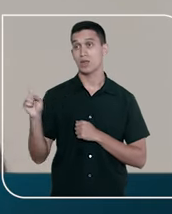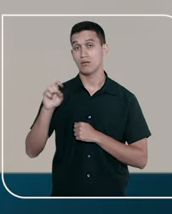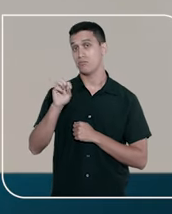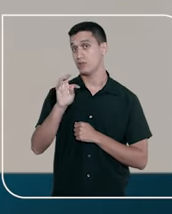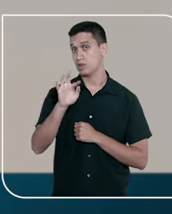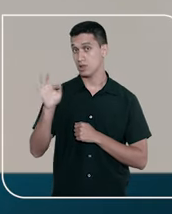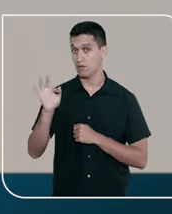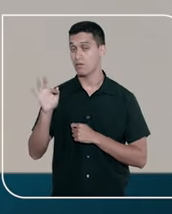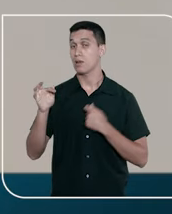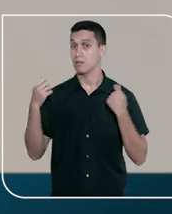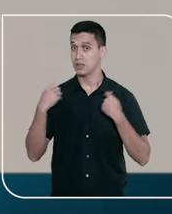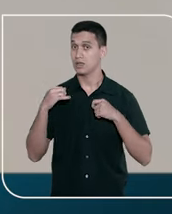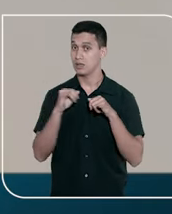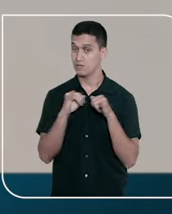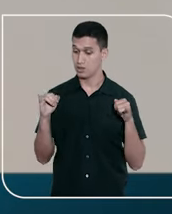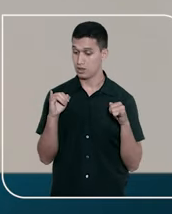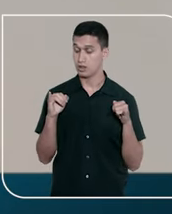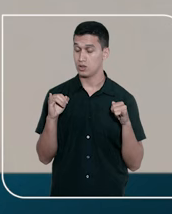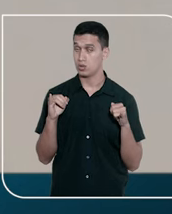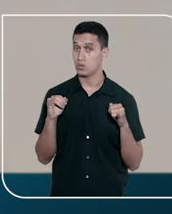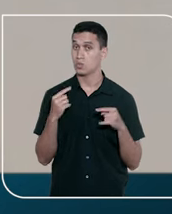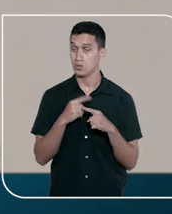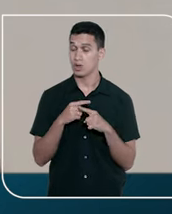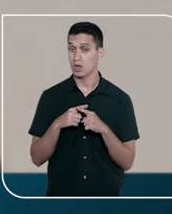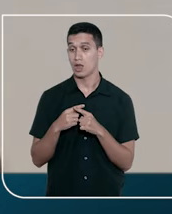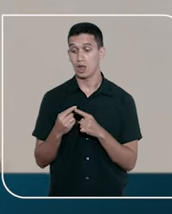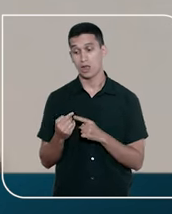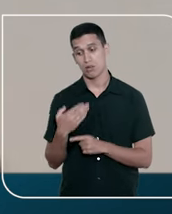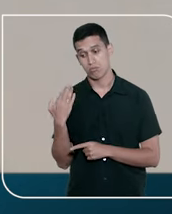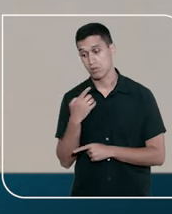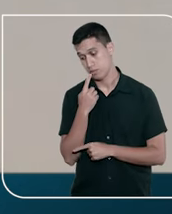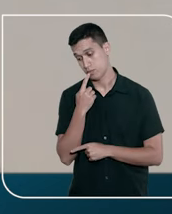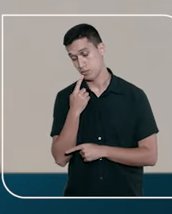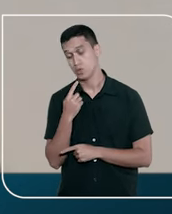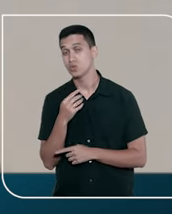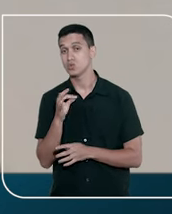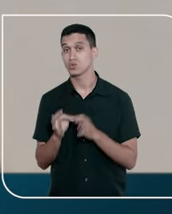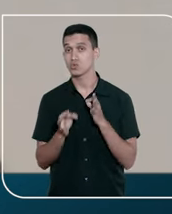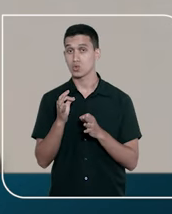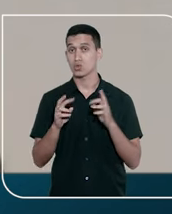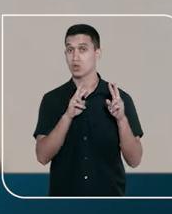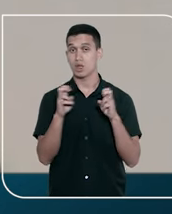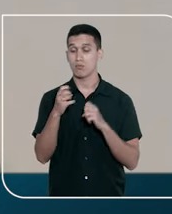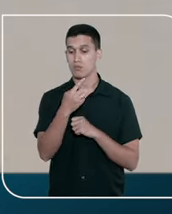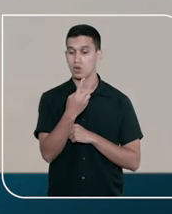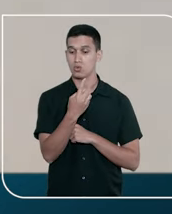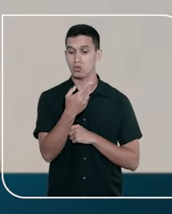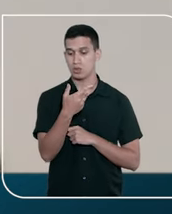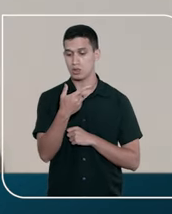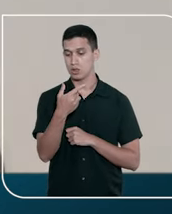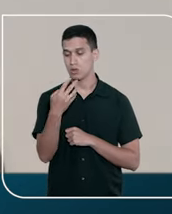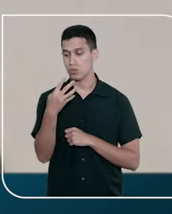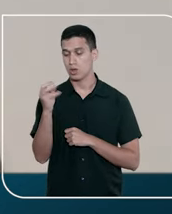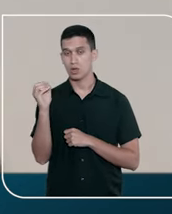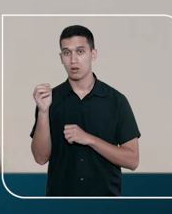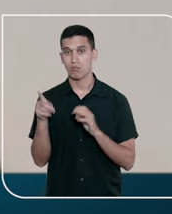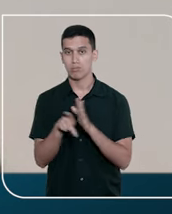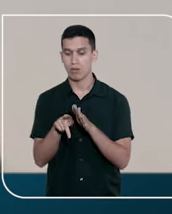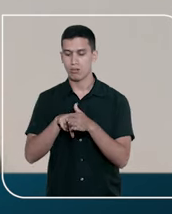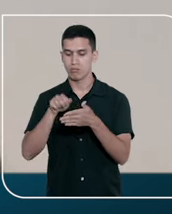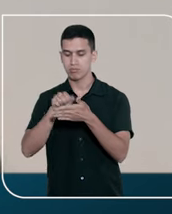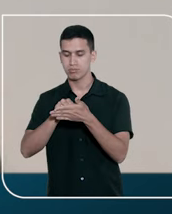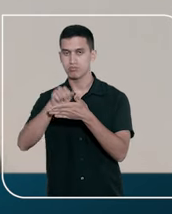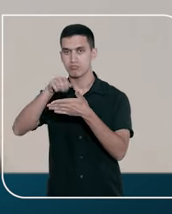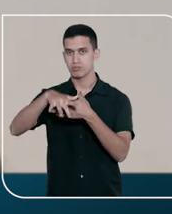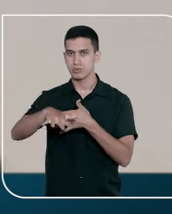tem que ser dito, recentemente julgou um tema, 1240 da repercussão geral, a